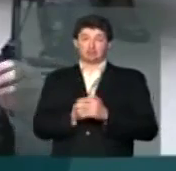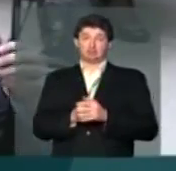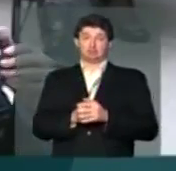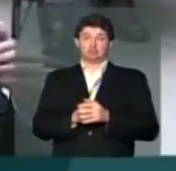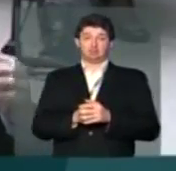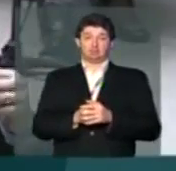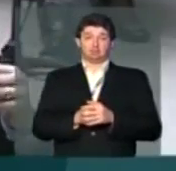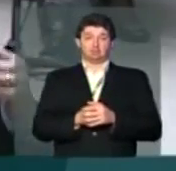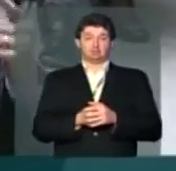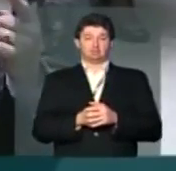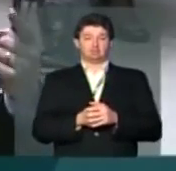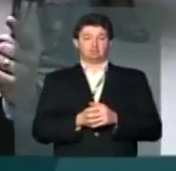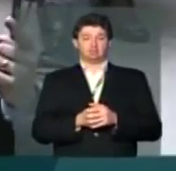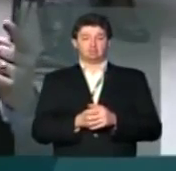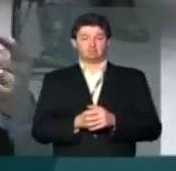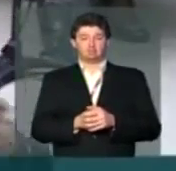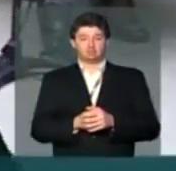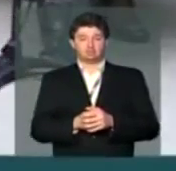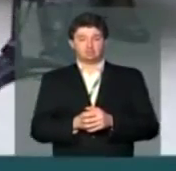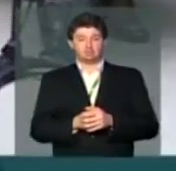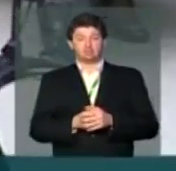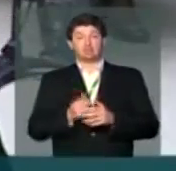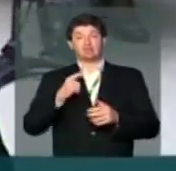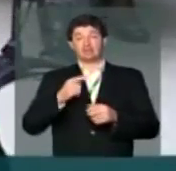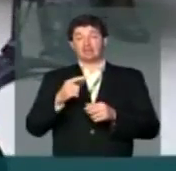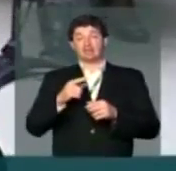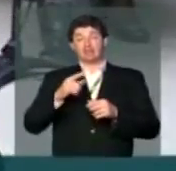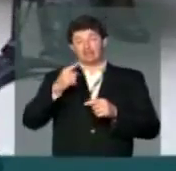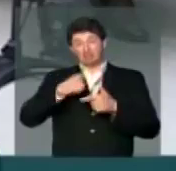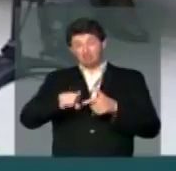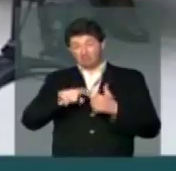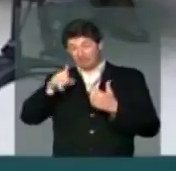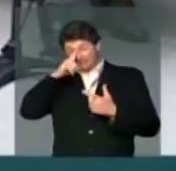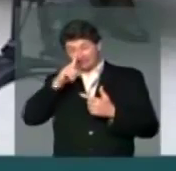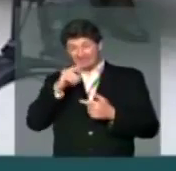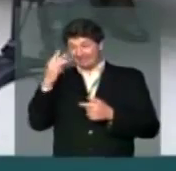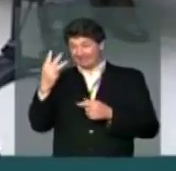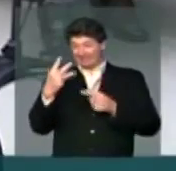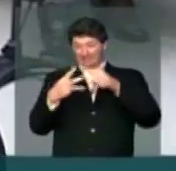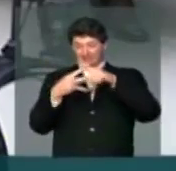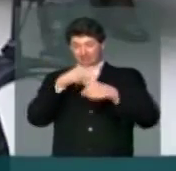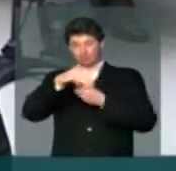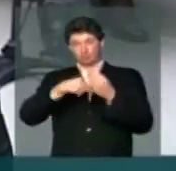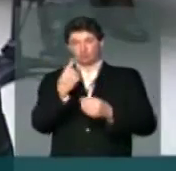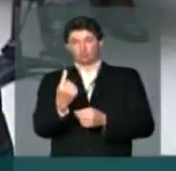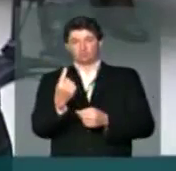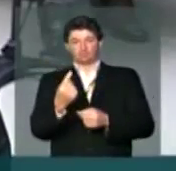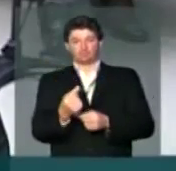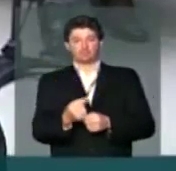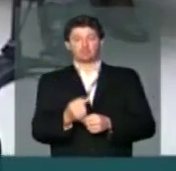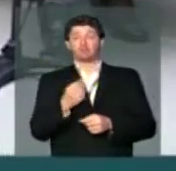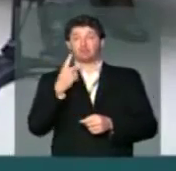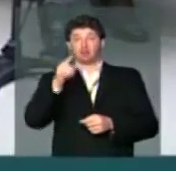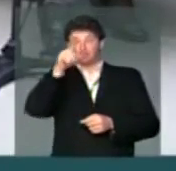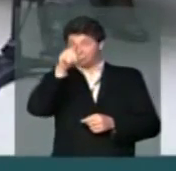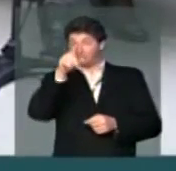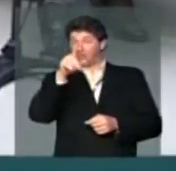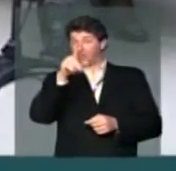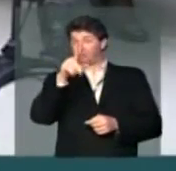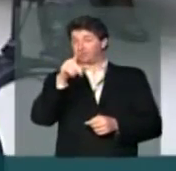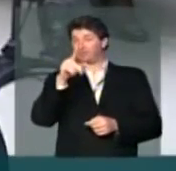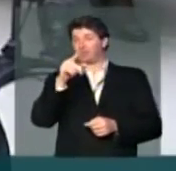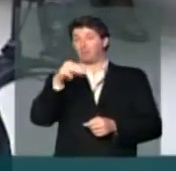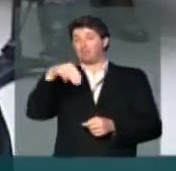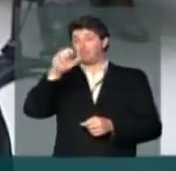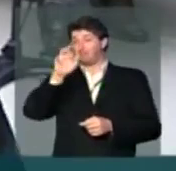vivendo 3 crises em uma só. Nós estamos vivendo uma crise econômica, como Vossa Excelência colocou bem no seu discurso. Nós estamos vivendo uma